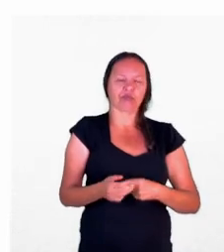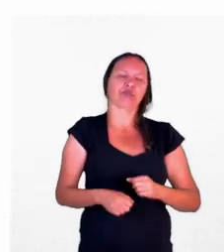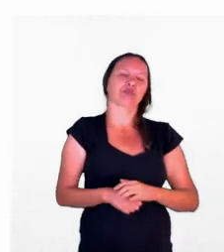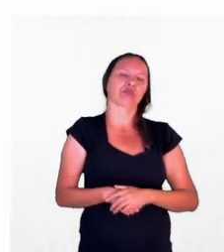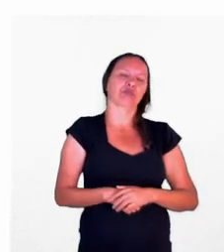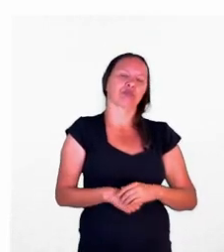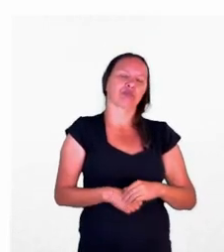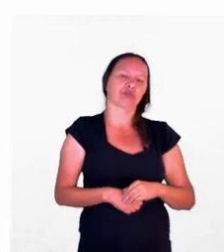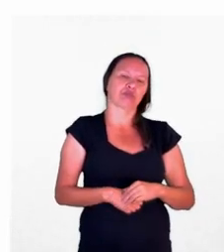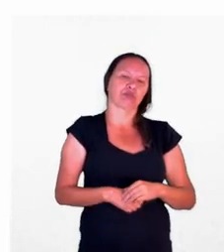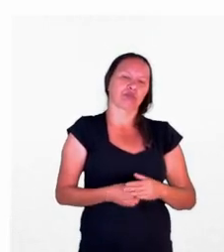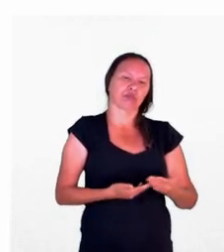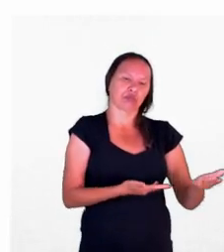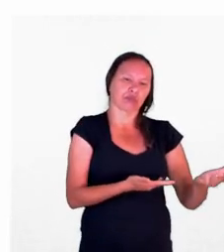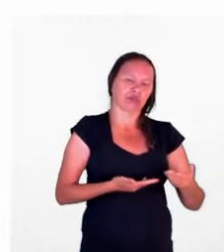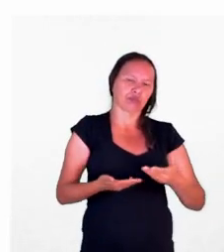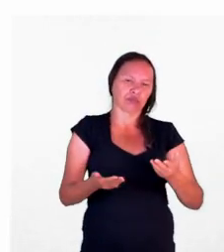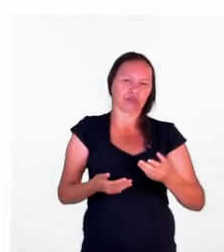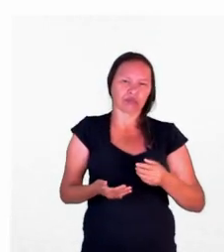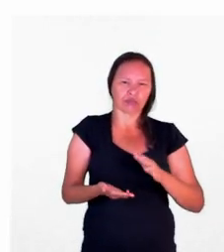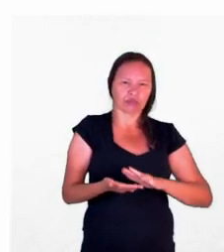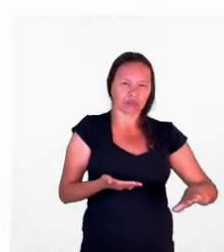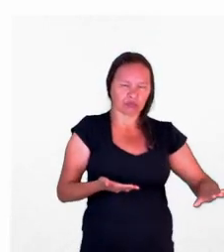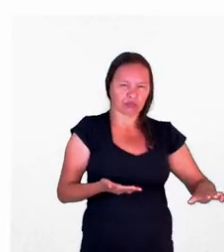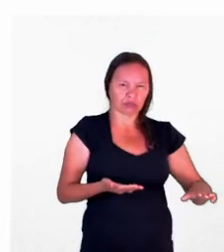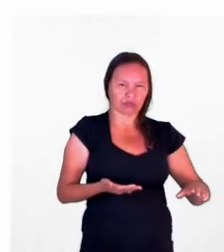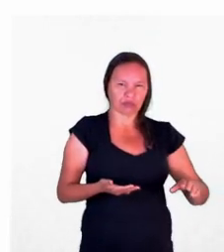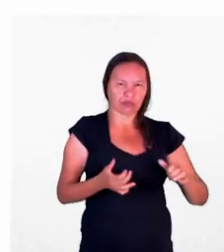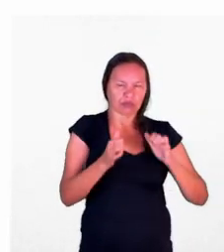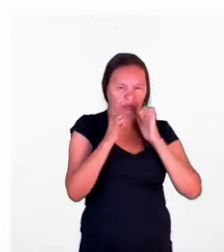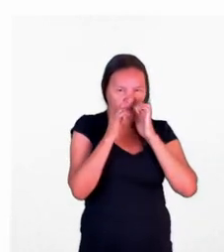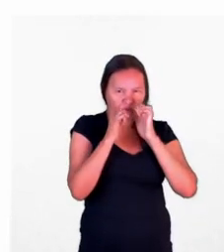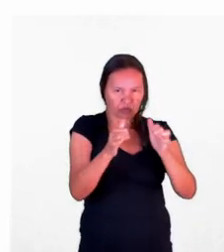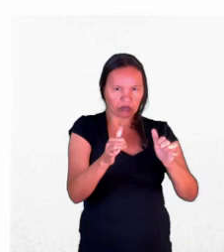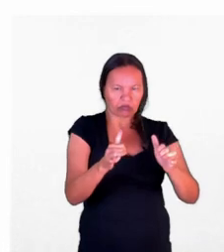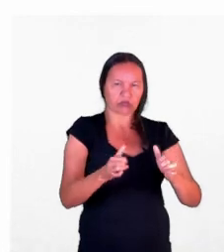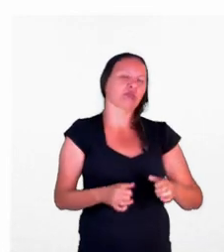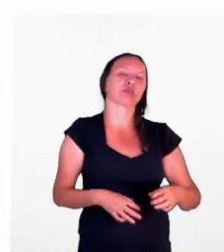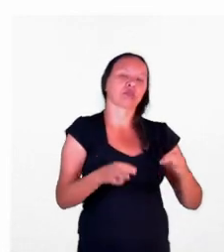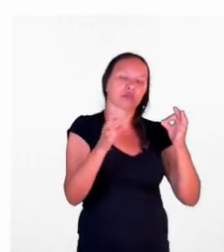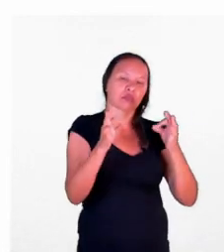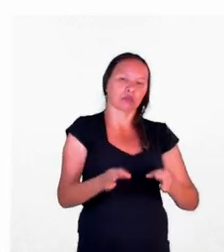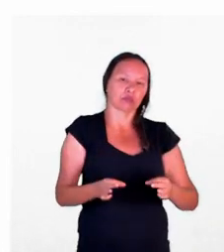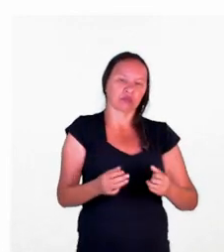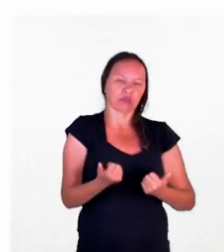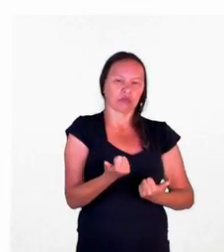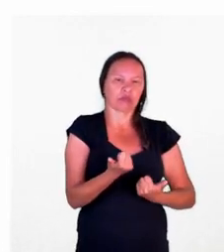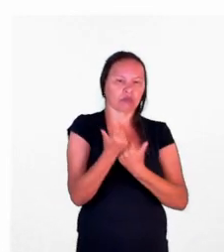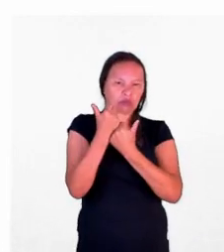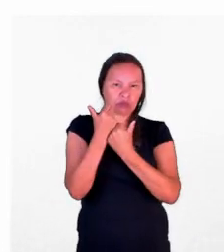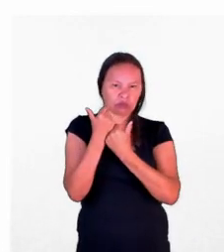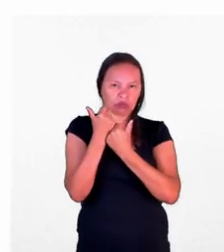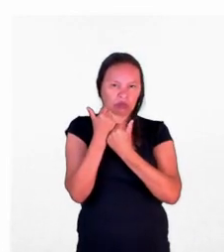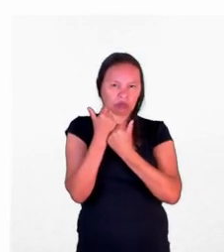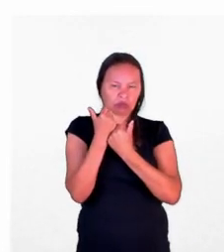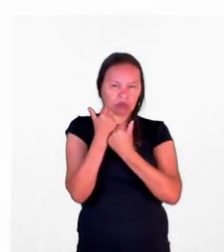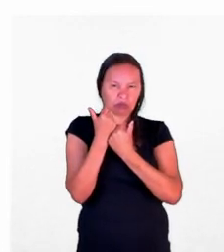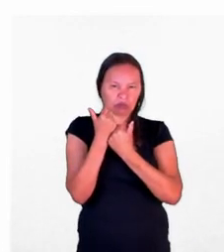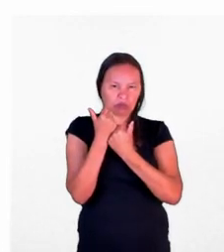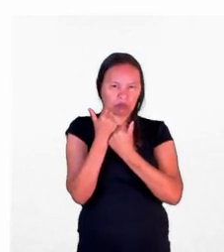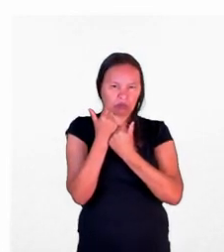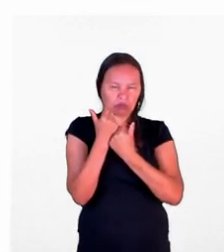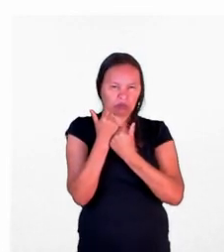dessas visitas é a falta de de informação de orientação aos municípios de apoio para que eles consigam